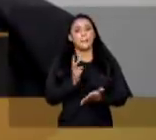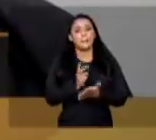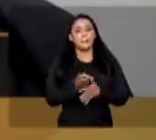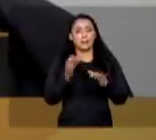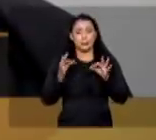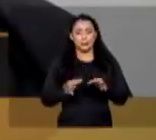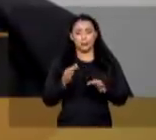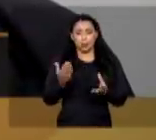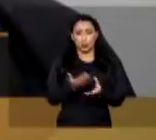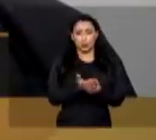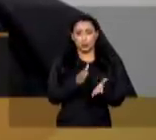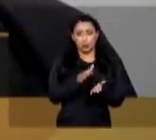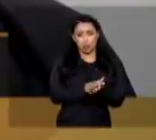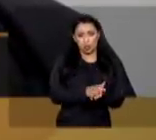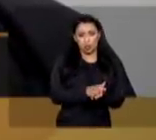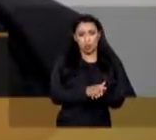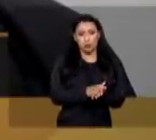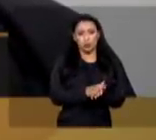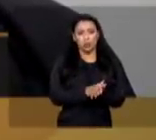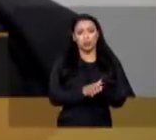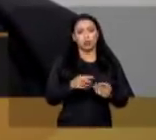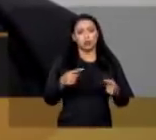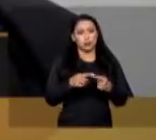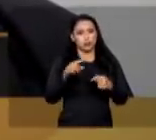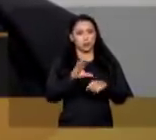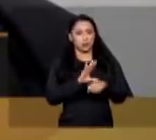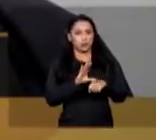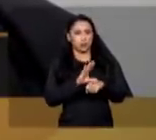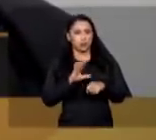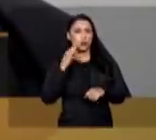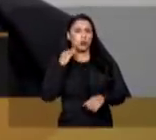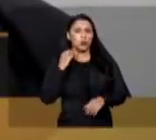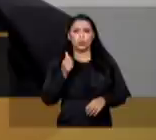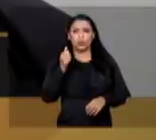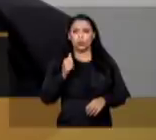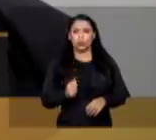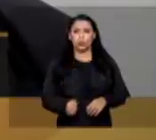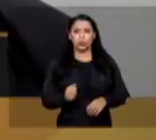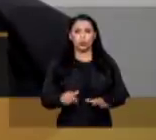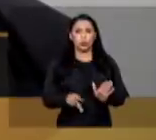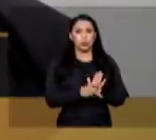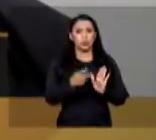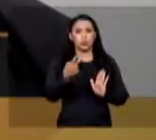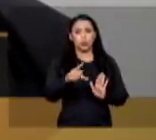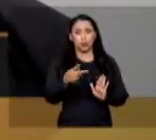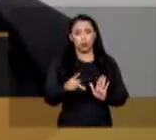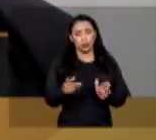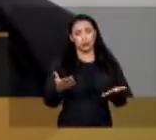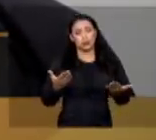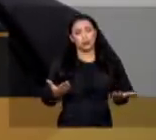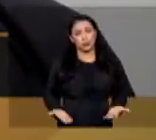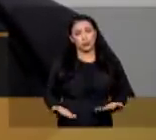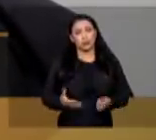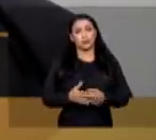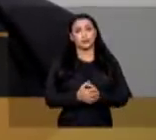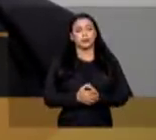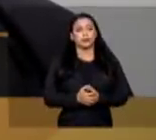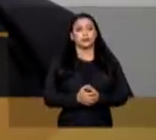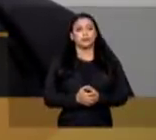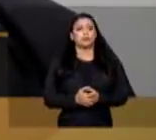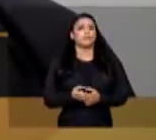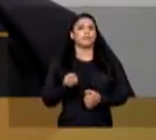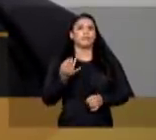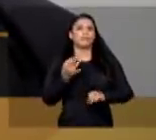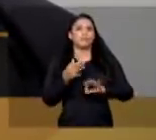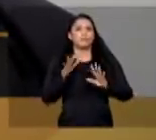garantia processual constitucional, qual seja o juiz natural, que se tem por violado no caso concreto. Conquanto as